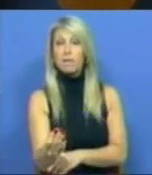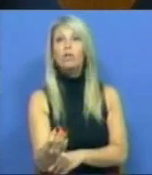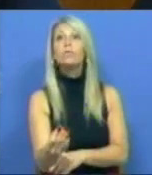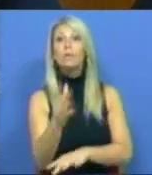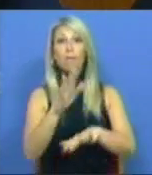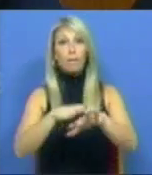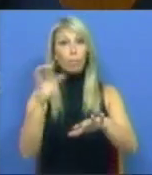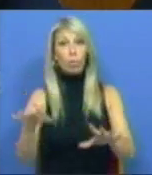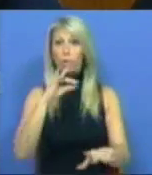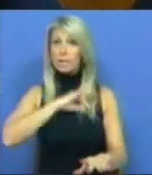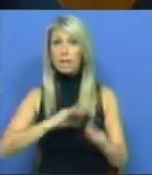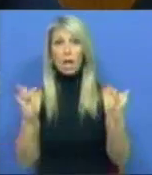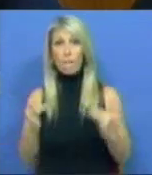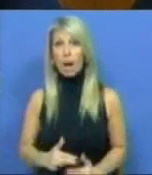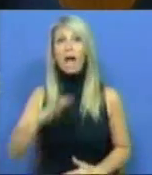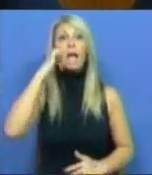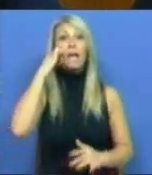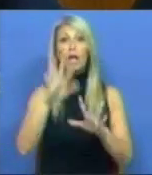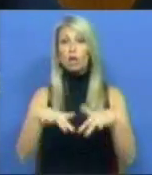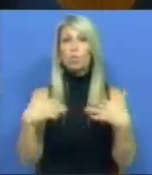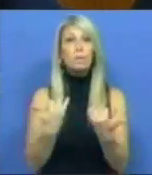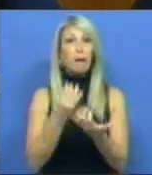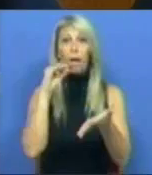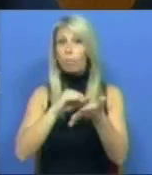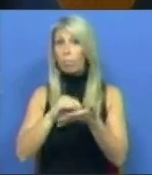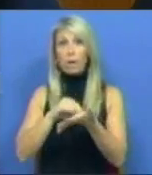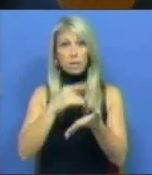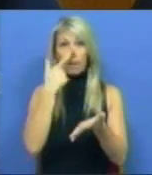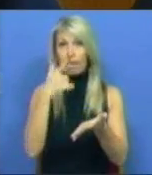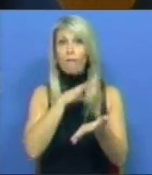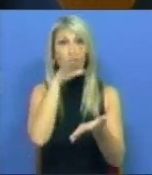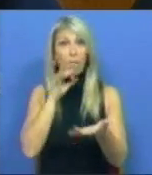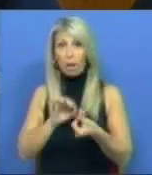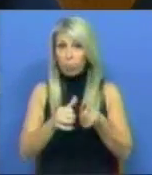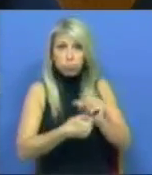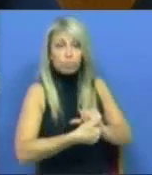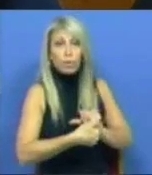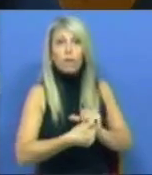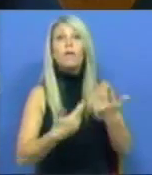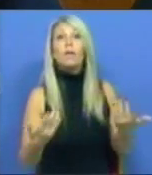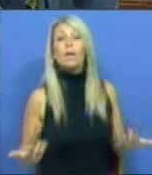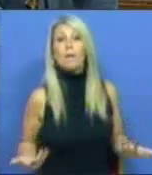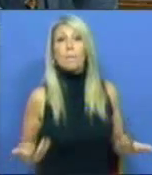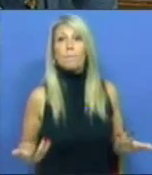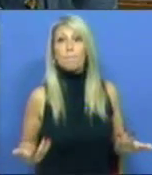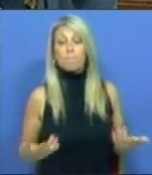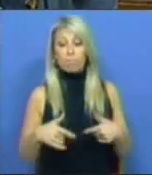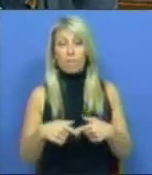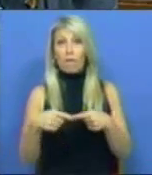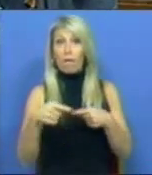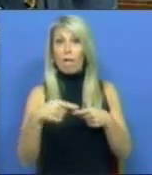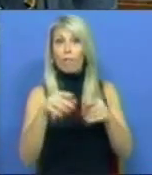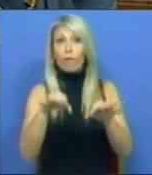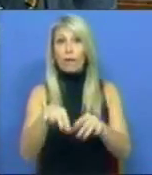resultado da baixa de salários, da crise social, do empobrecimento das famílias, vamos no final do primeiro